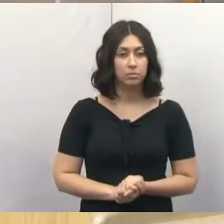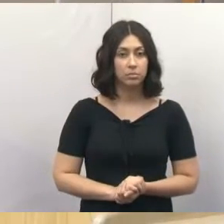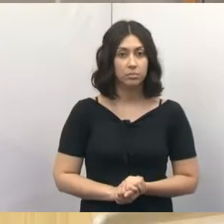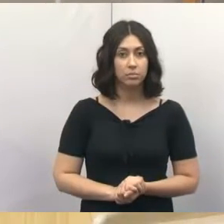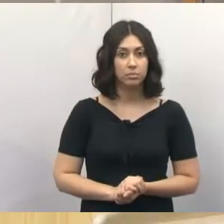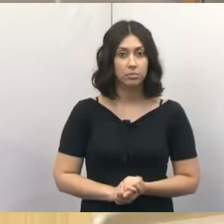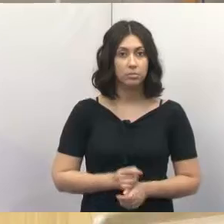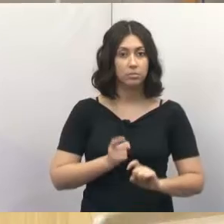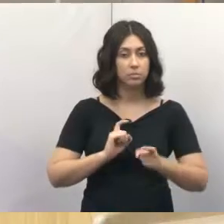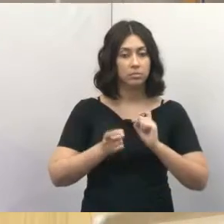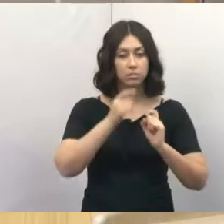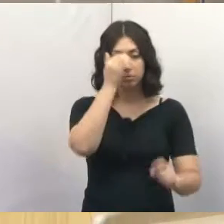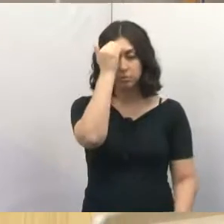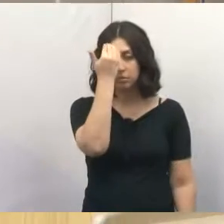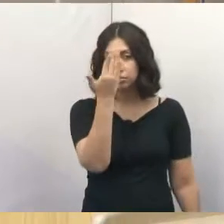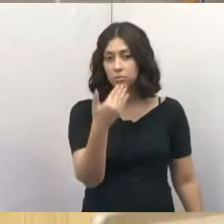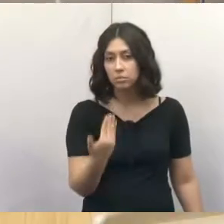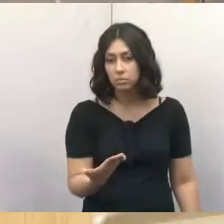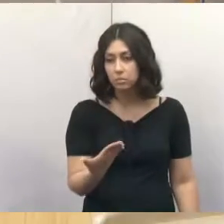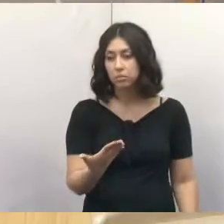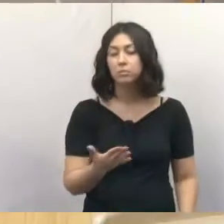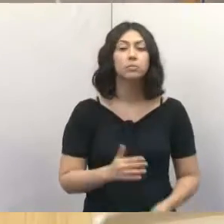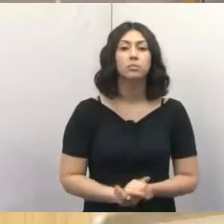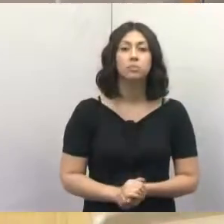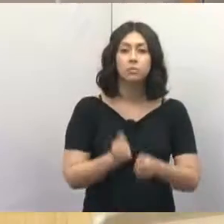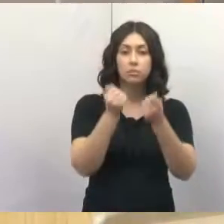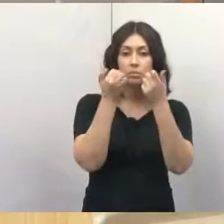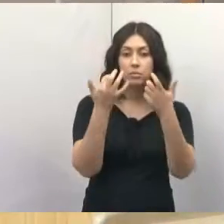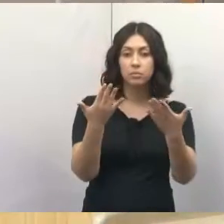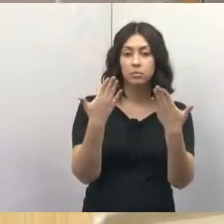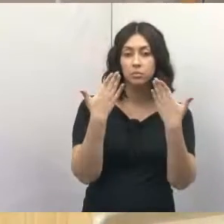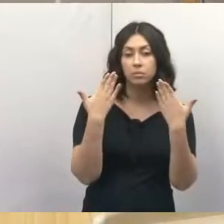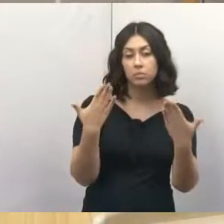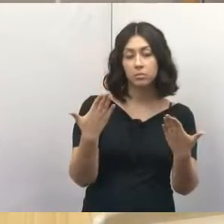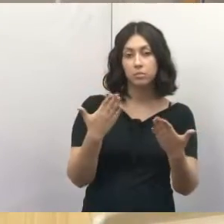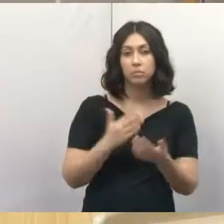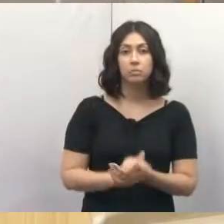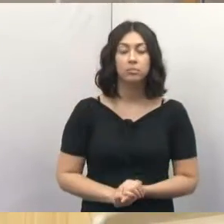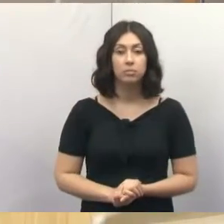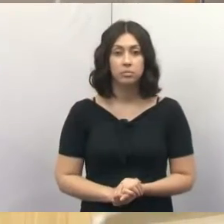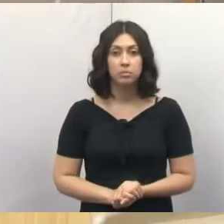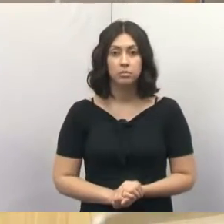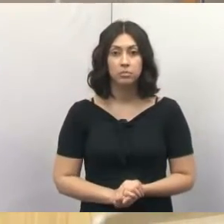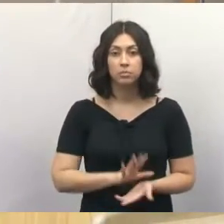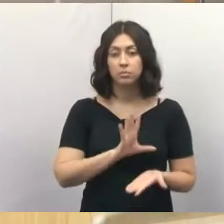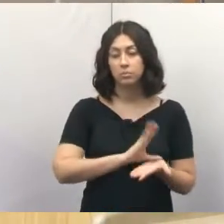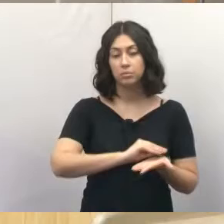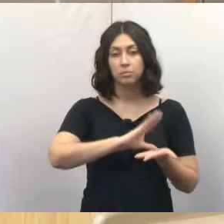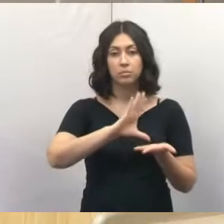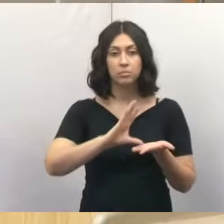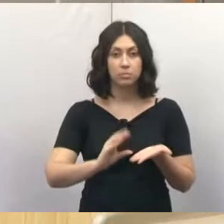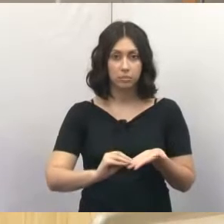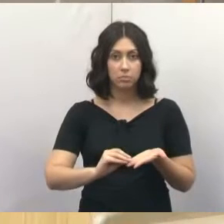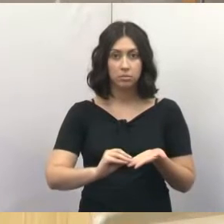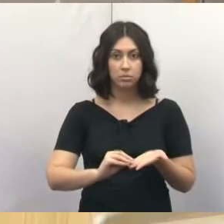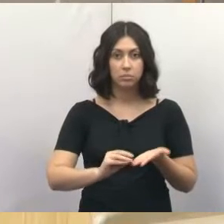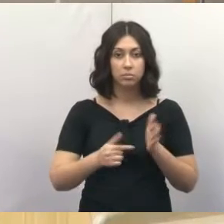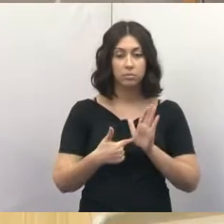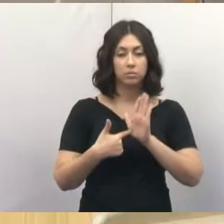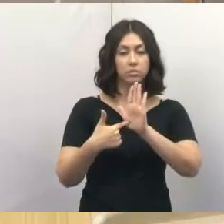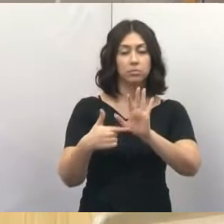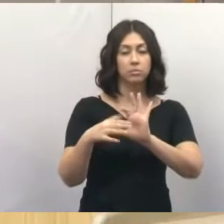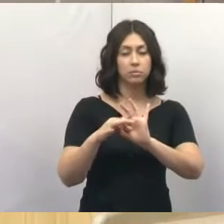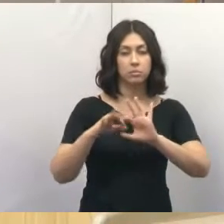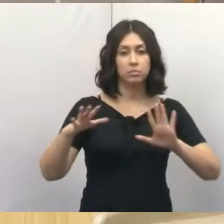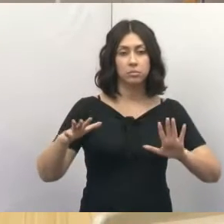das sessões solenes, capítulo 10 das audiências públicas, capítulo 5 das atas, capítulo 6 das disposições,